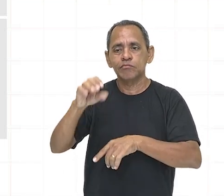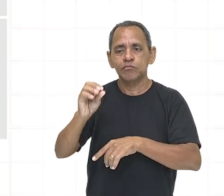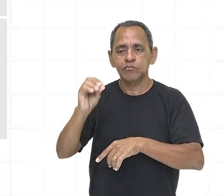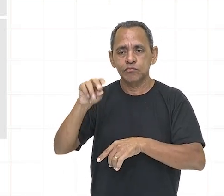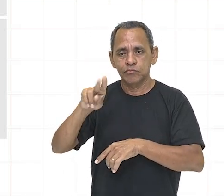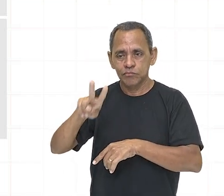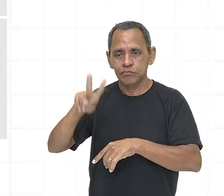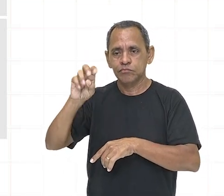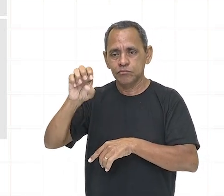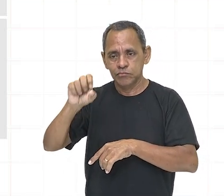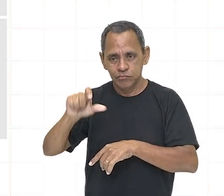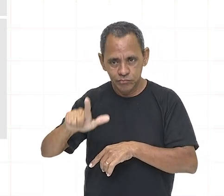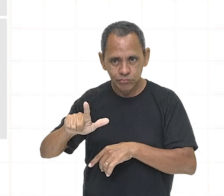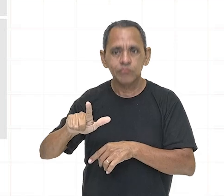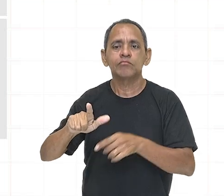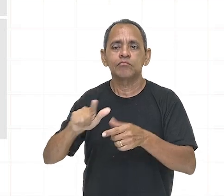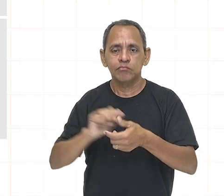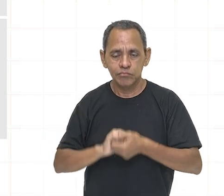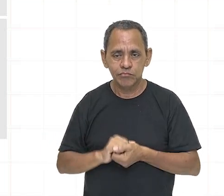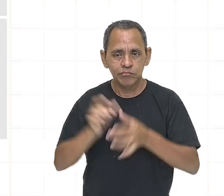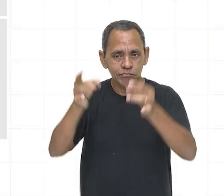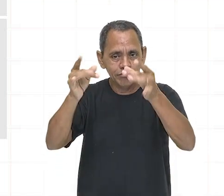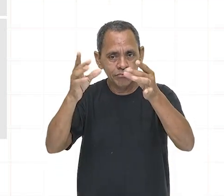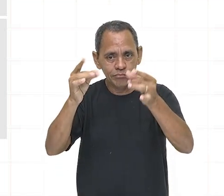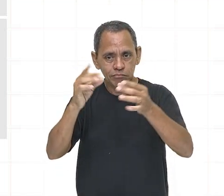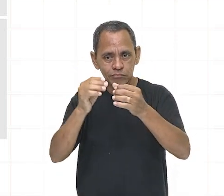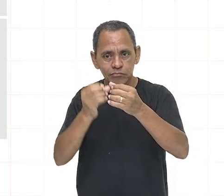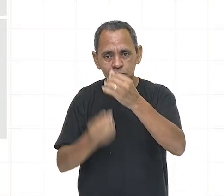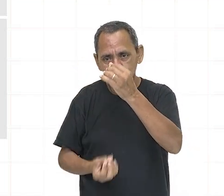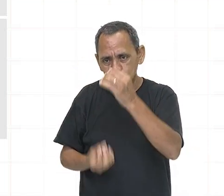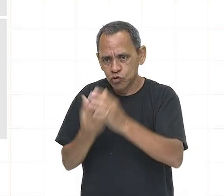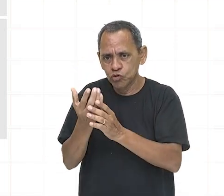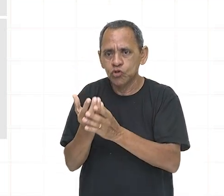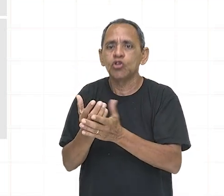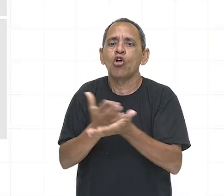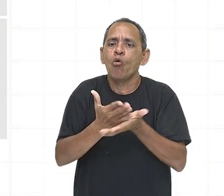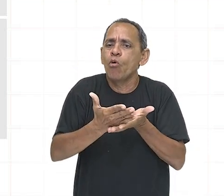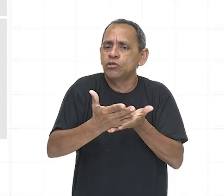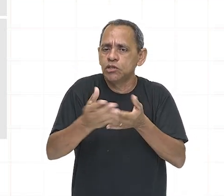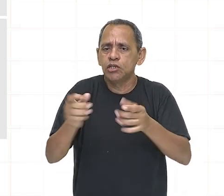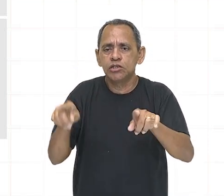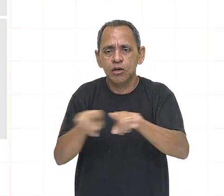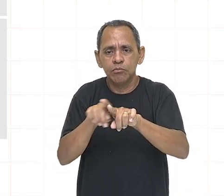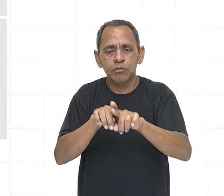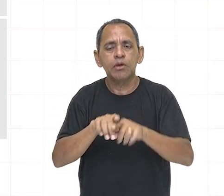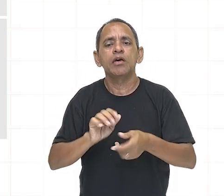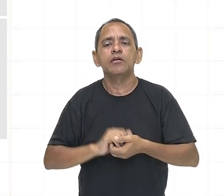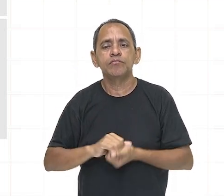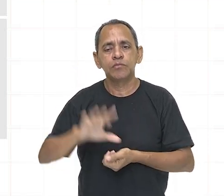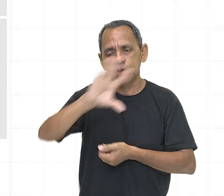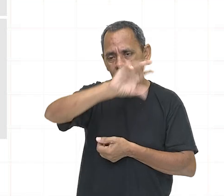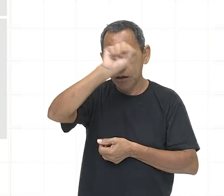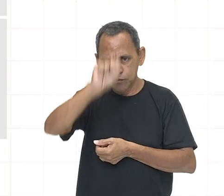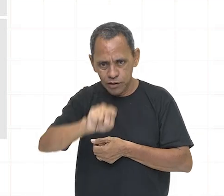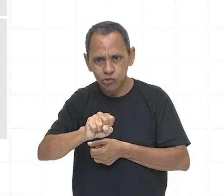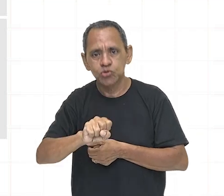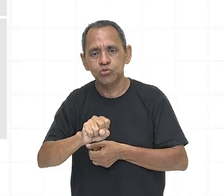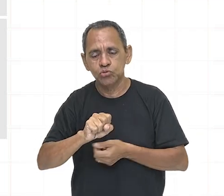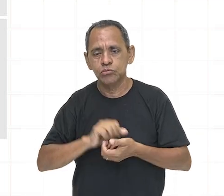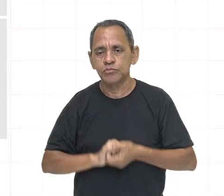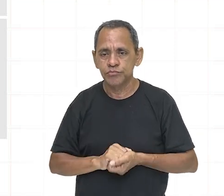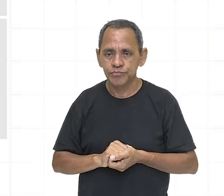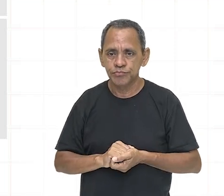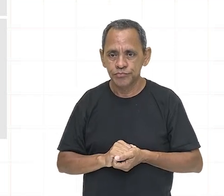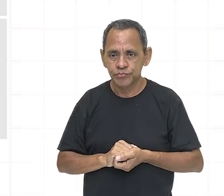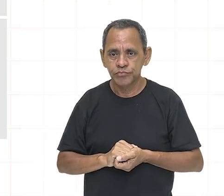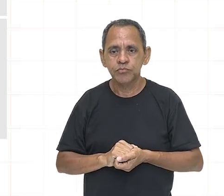emergentes? Lembra do BRICS? Brasil, Rússia, Índia, China e a África do Sul. Desses 5 países, né? Olha só, a Índia,